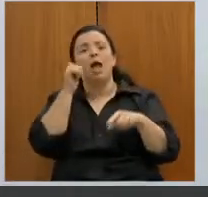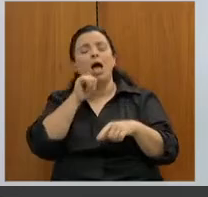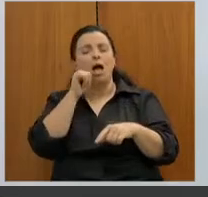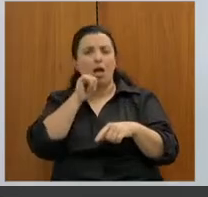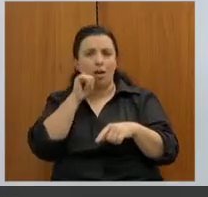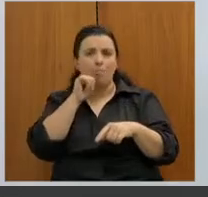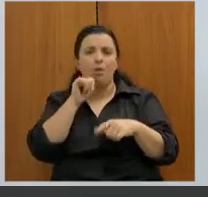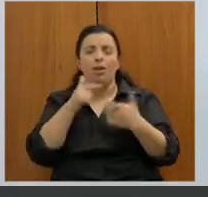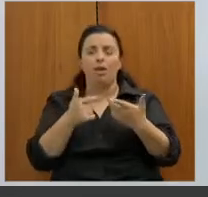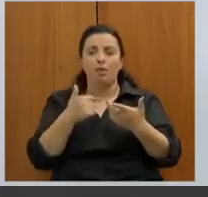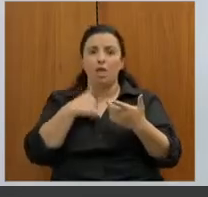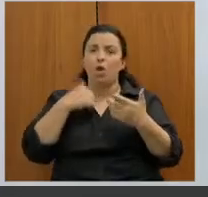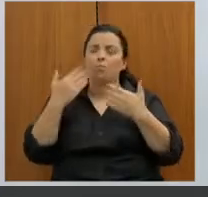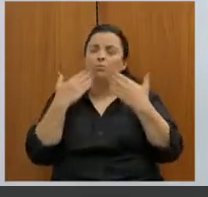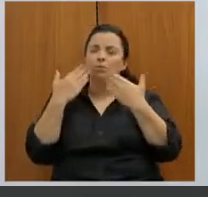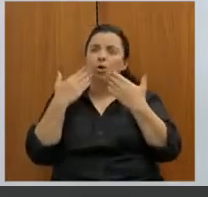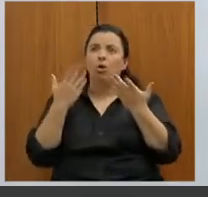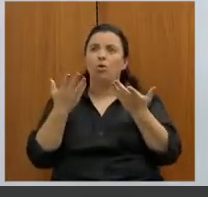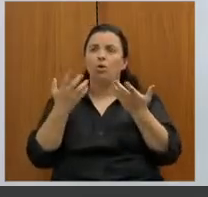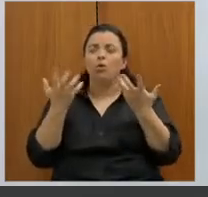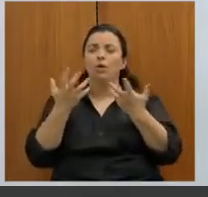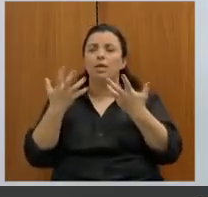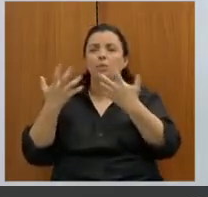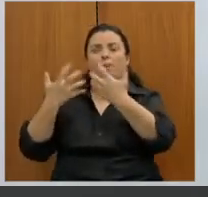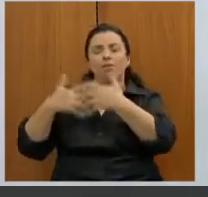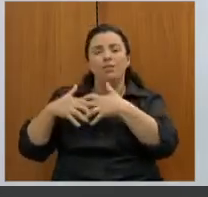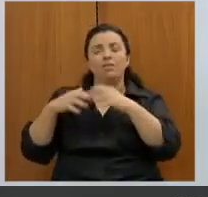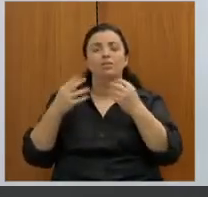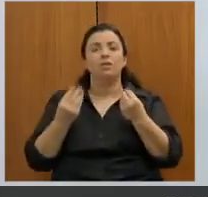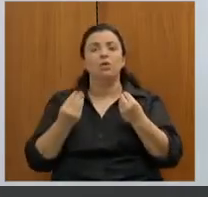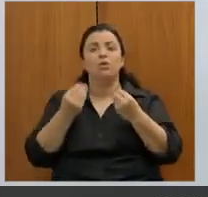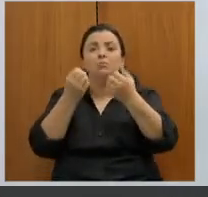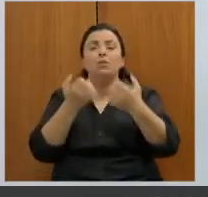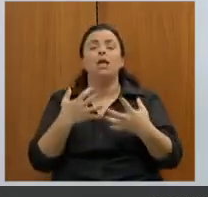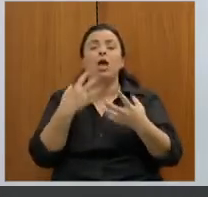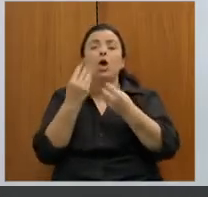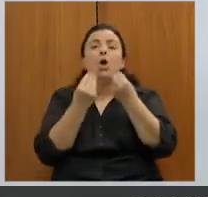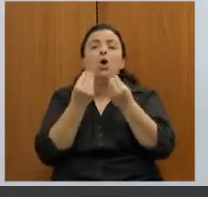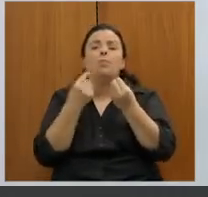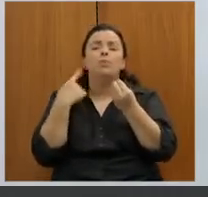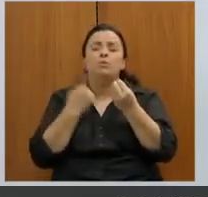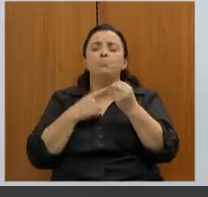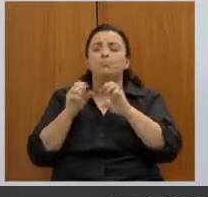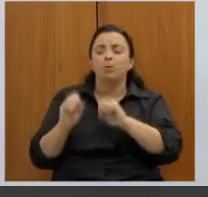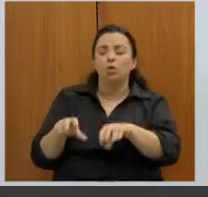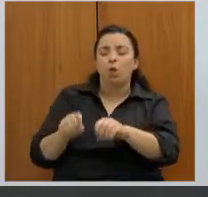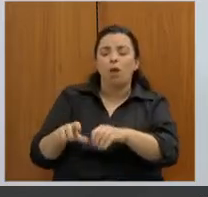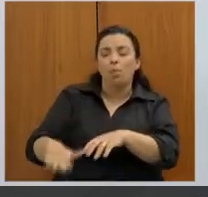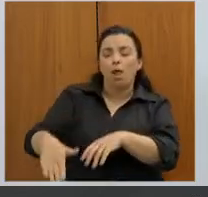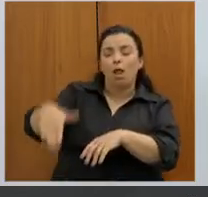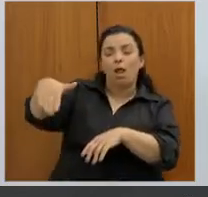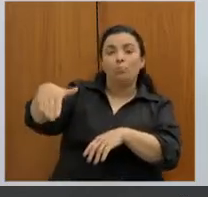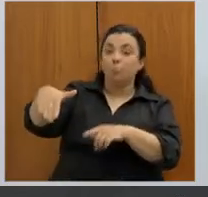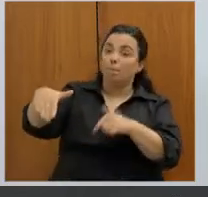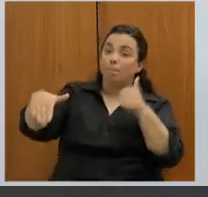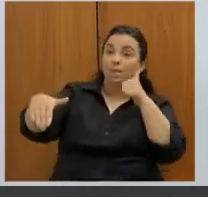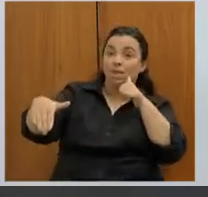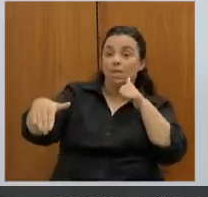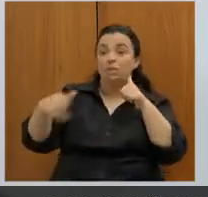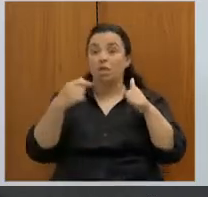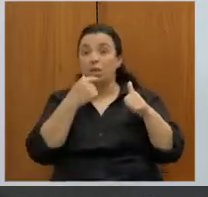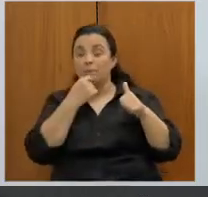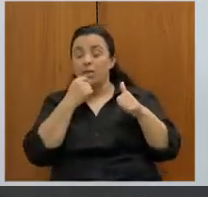é como criamos meninos e meninas e como criar uma os meninos e meninas né